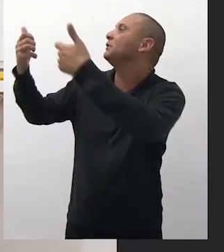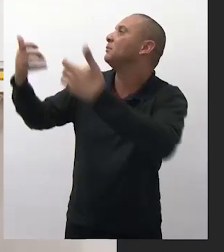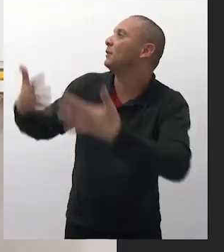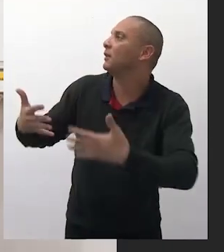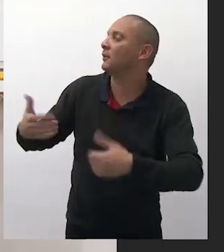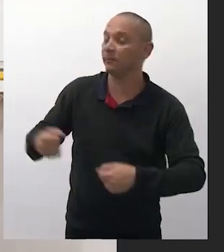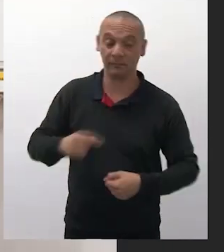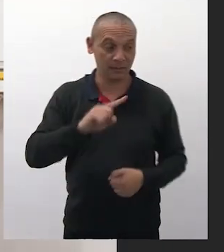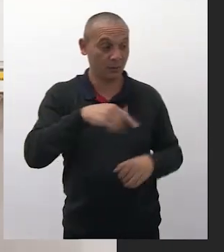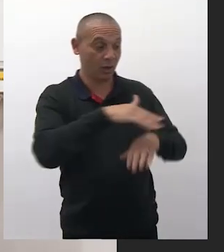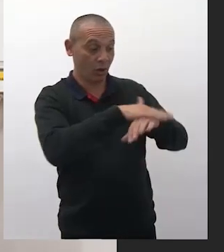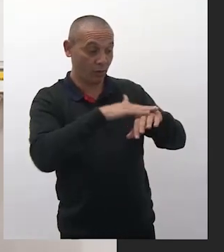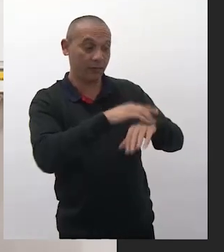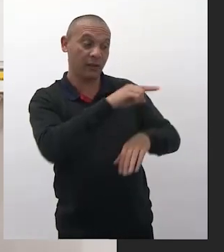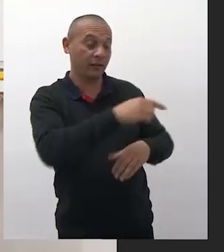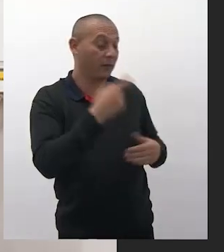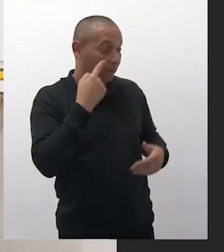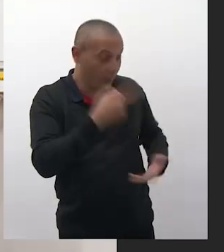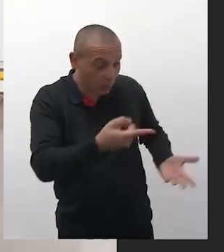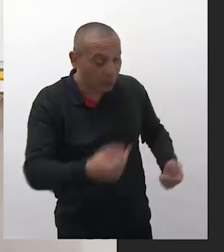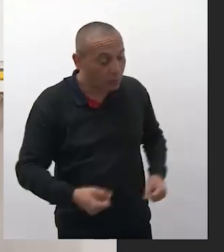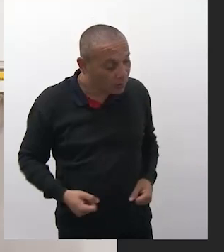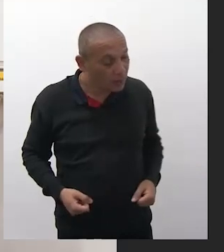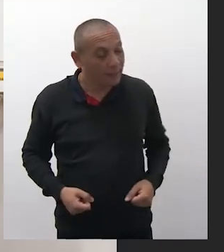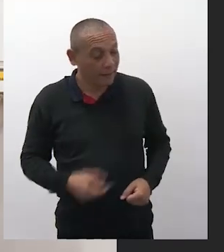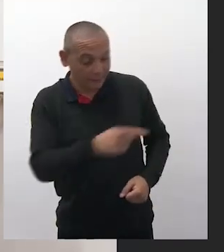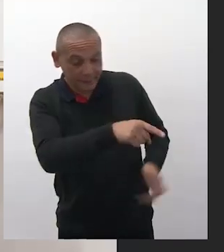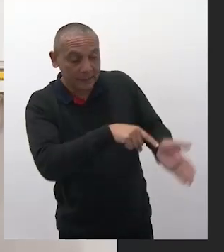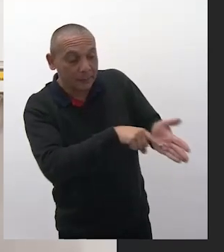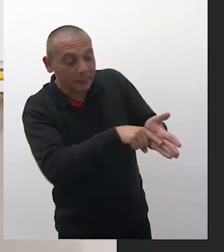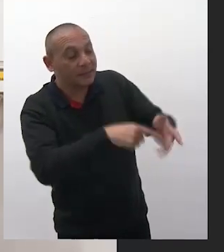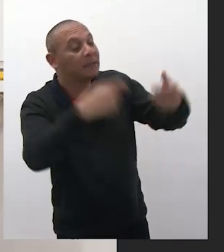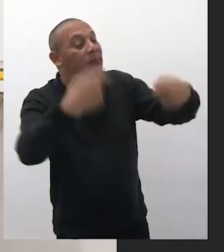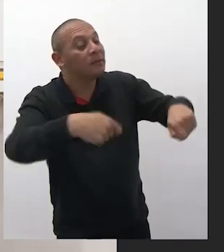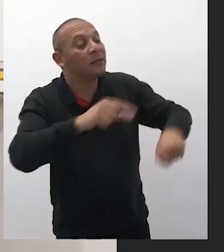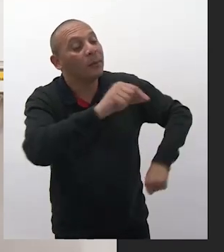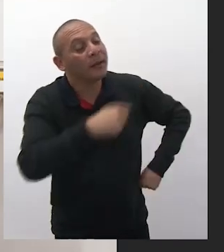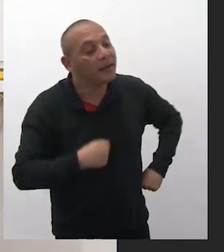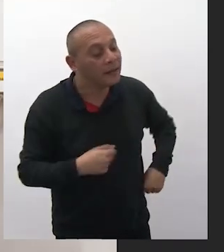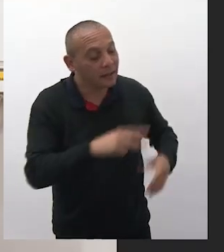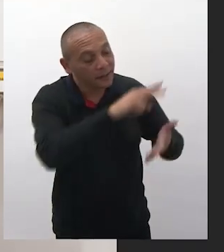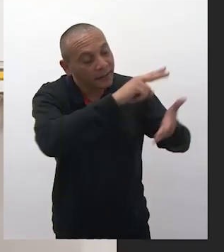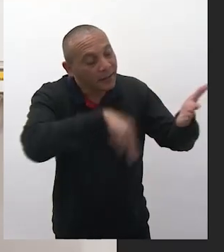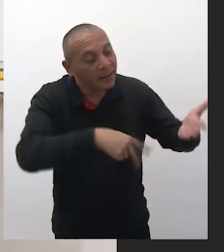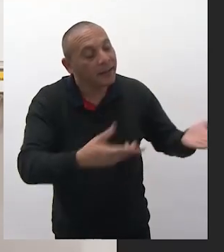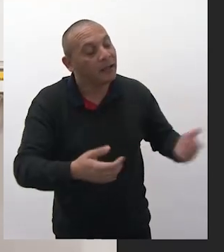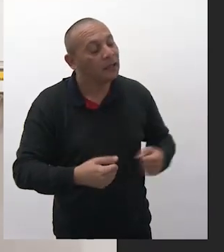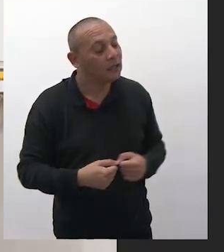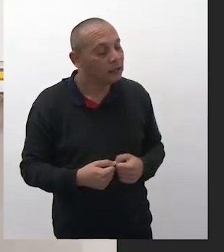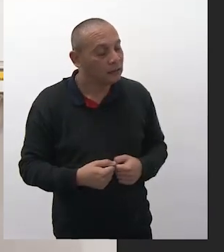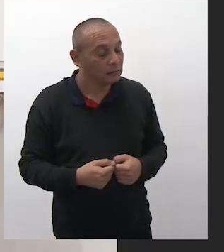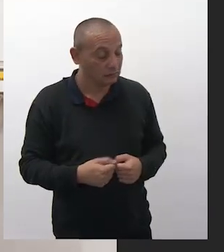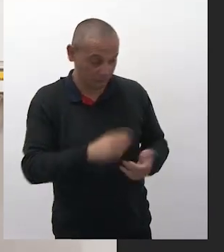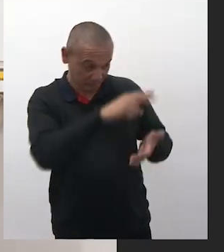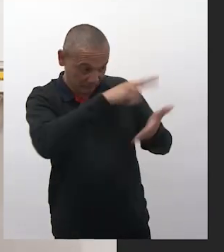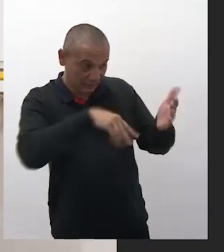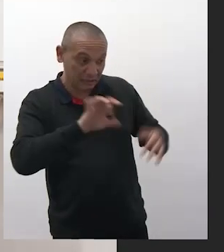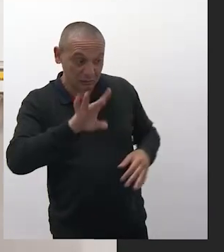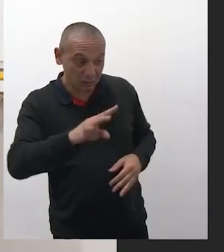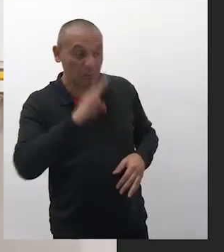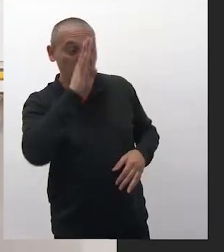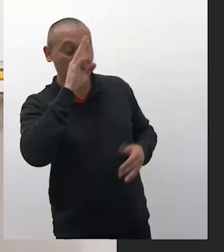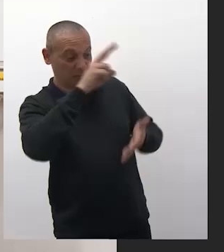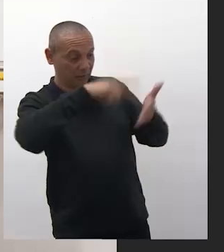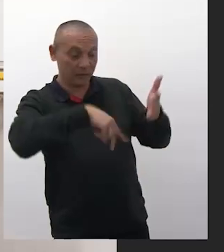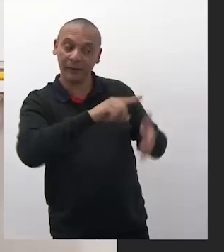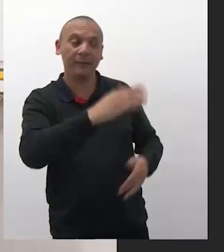até conversei com ele, falei, você tá vendo? Para você pesquisar, você precisa de quê? De ler. Aí não é só ler por ler, ler,